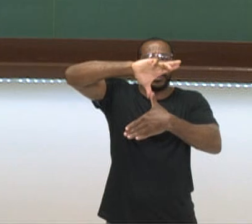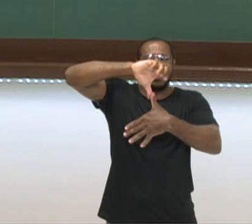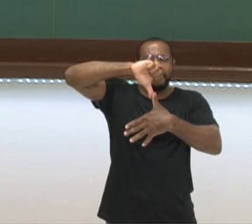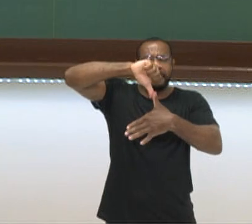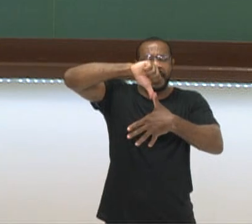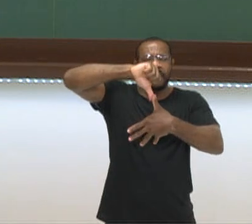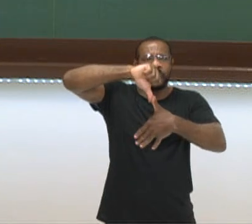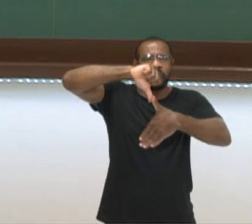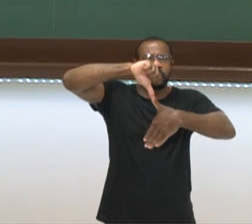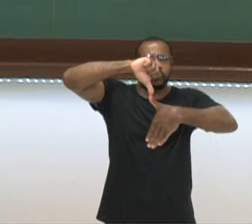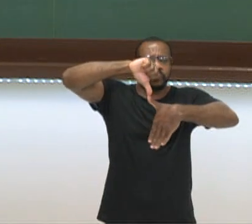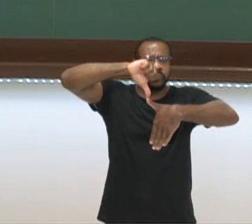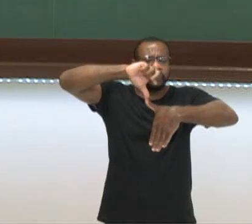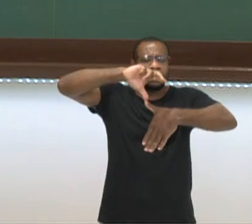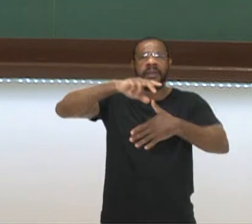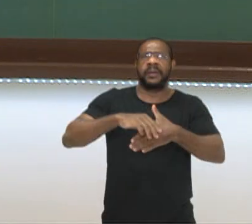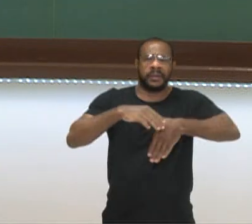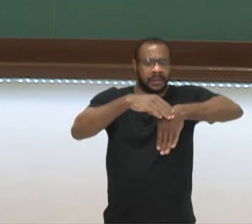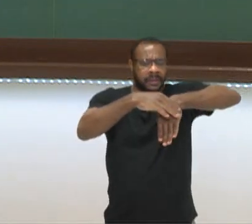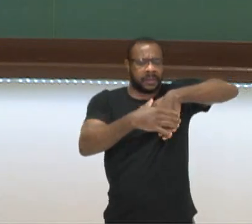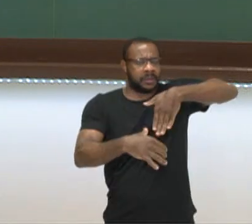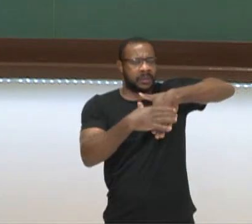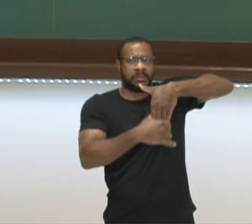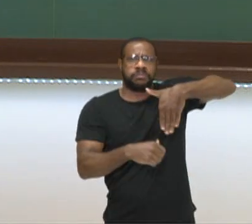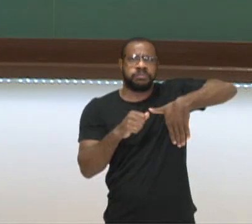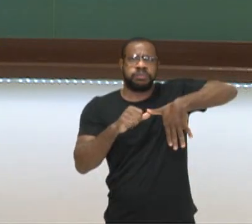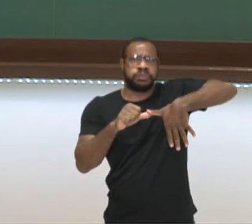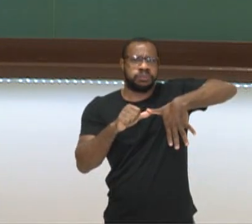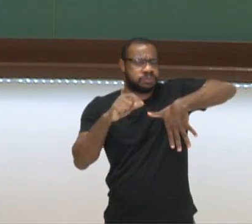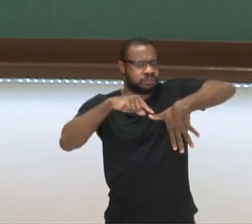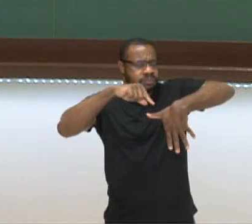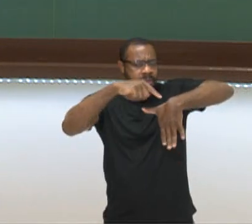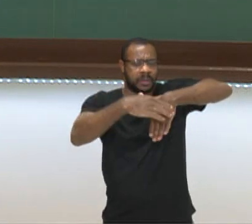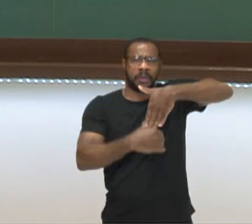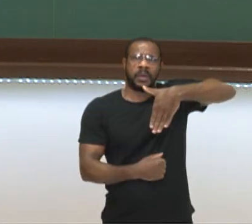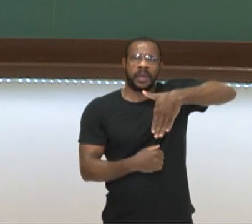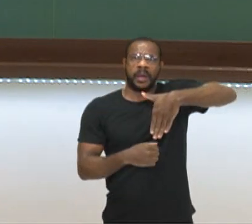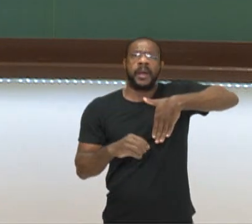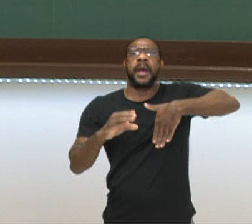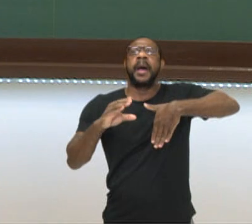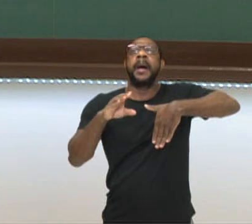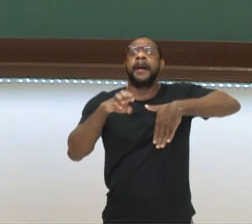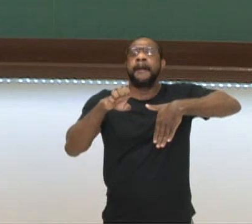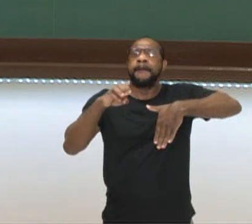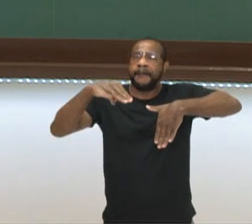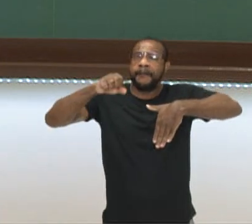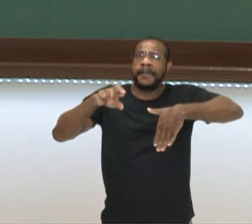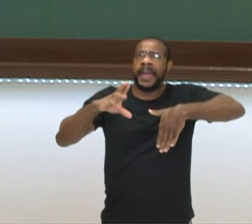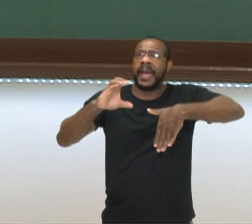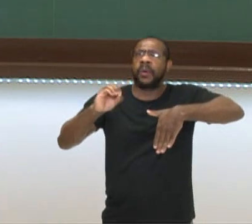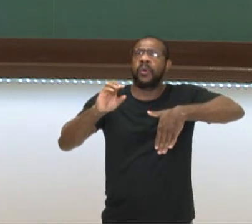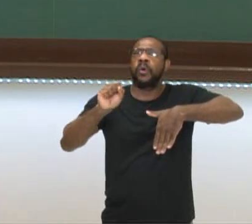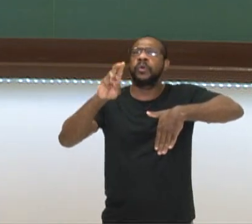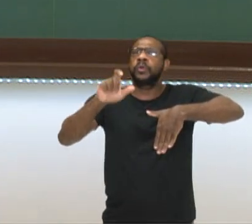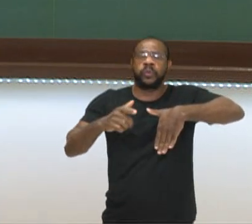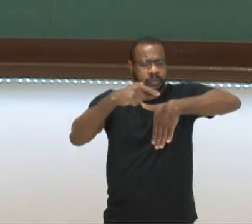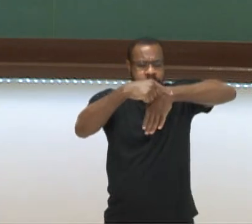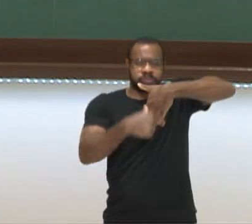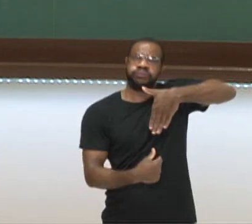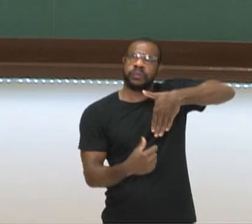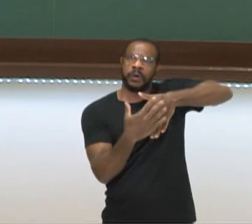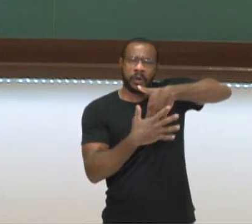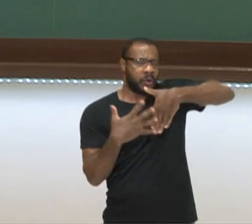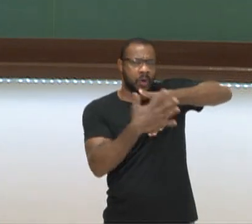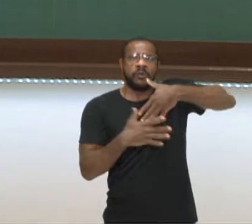benefícios comerciais entre ali as nações envolvidas, e isso tudo por questões ambientais, porque provavelmente